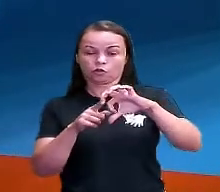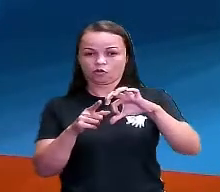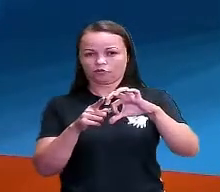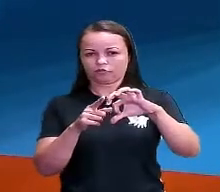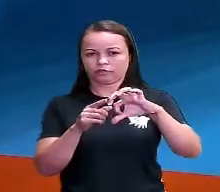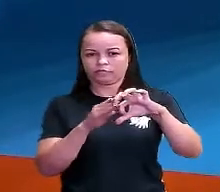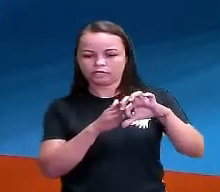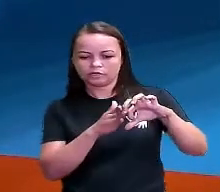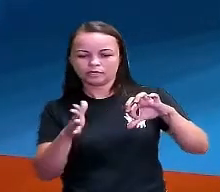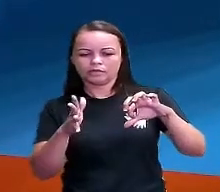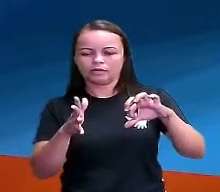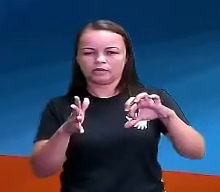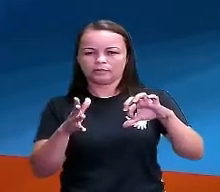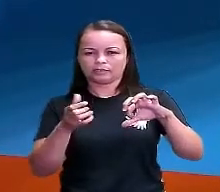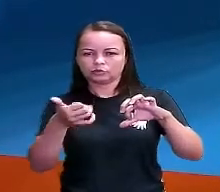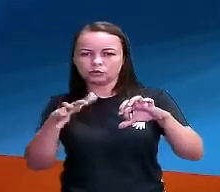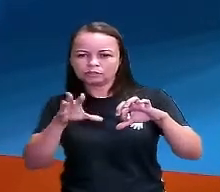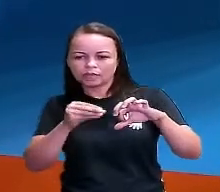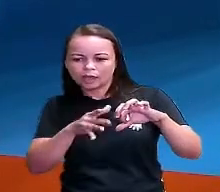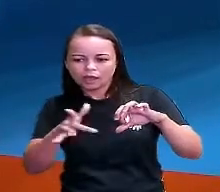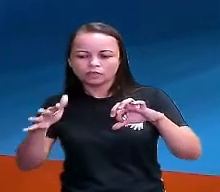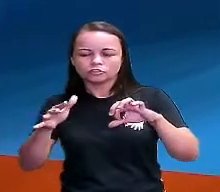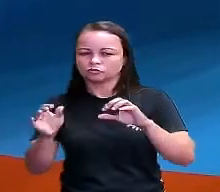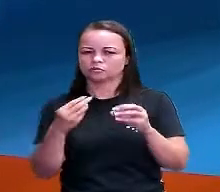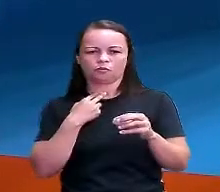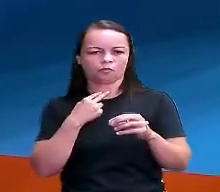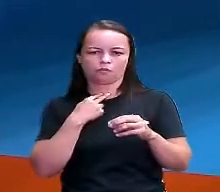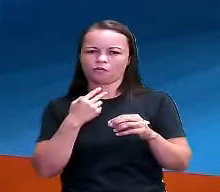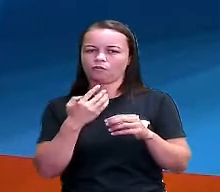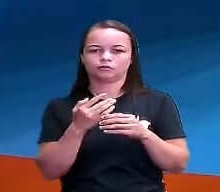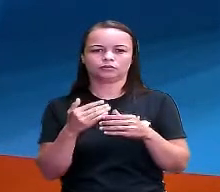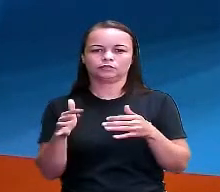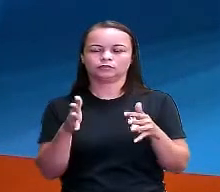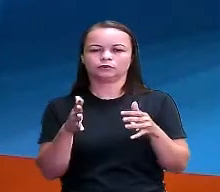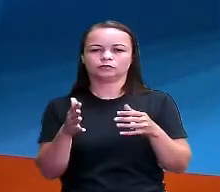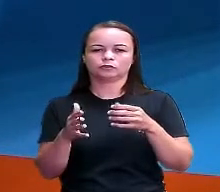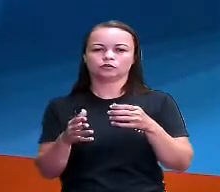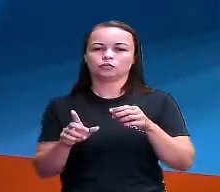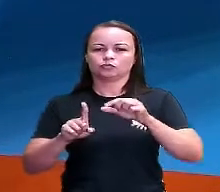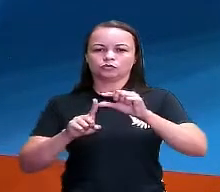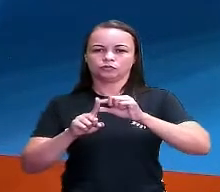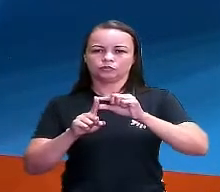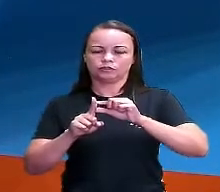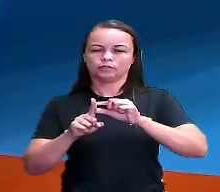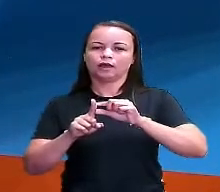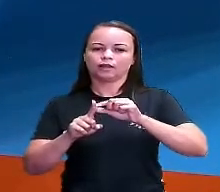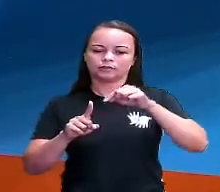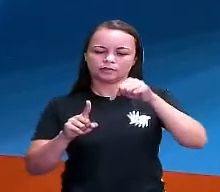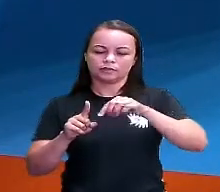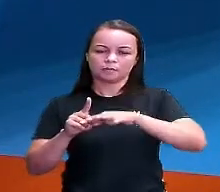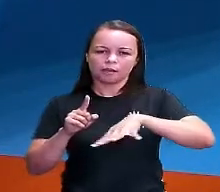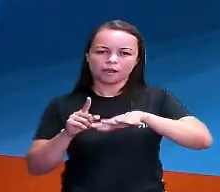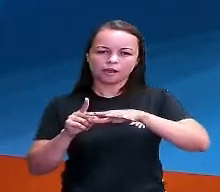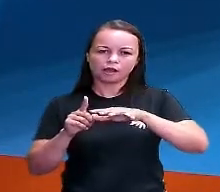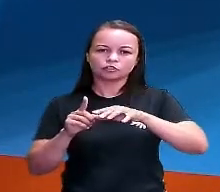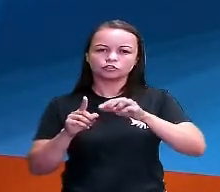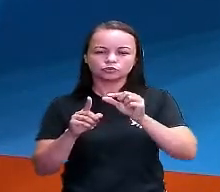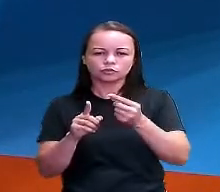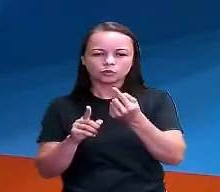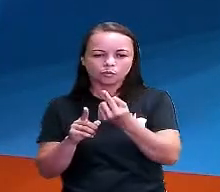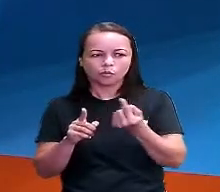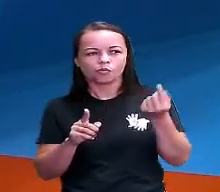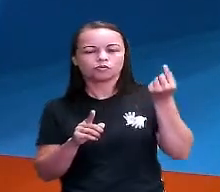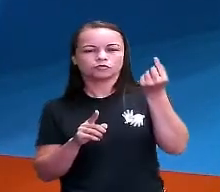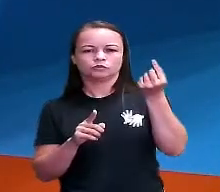todinho numa casa só. Eu boto o número da unidade embaixo e subo o seguinte na